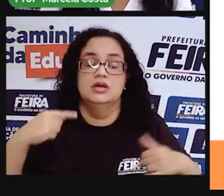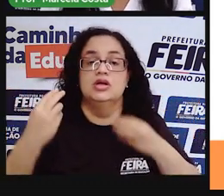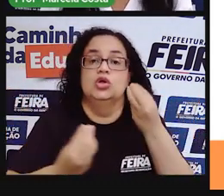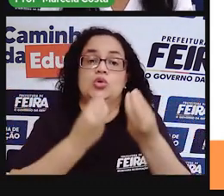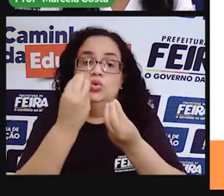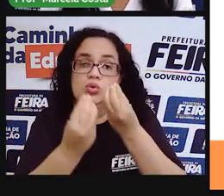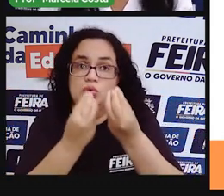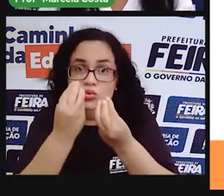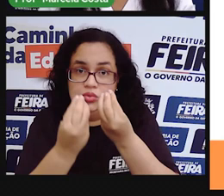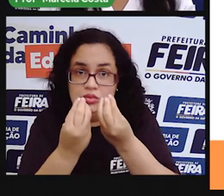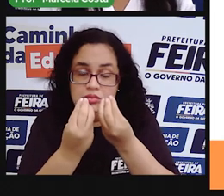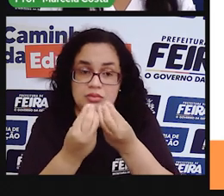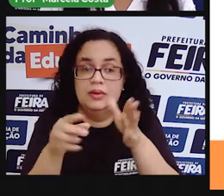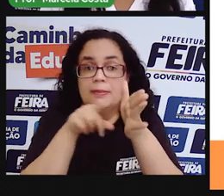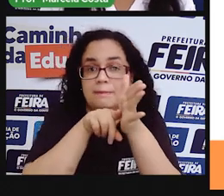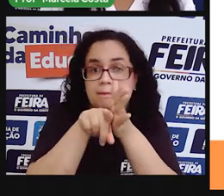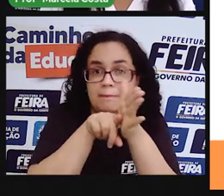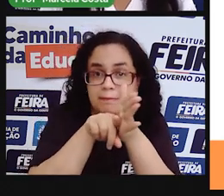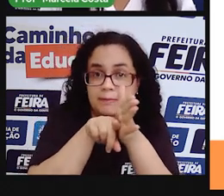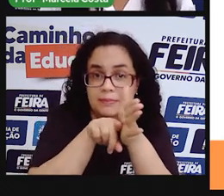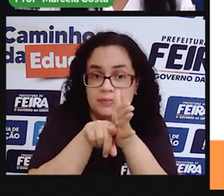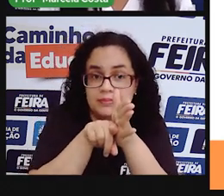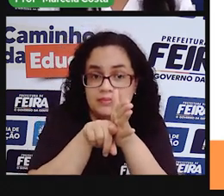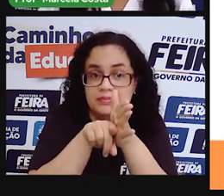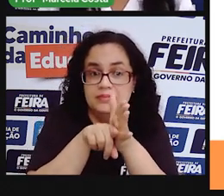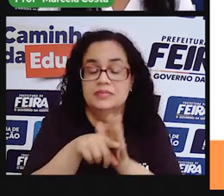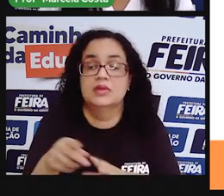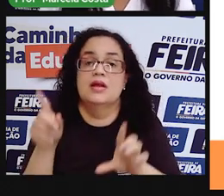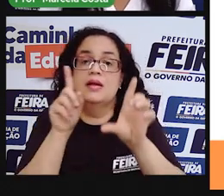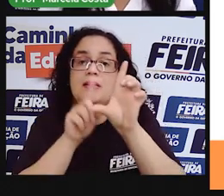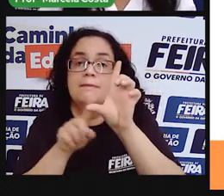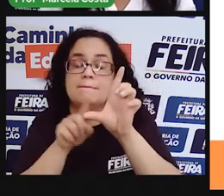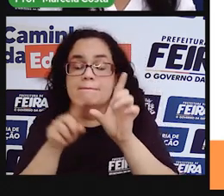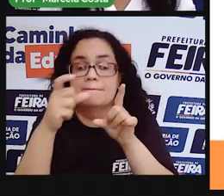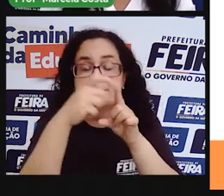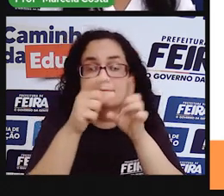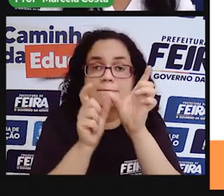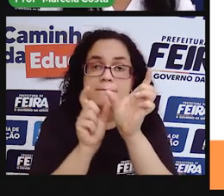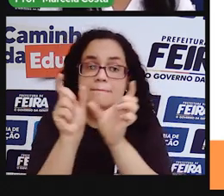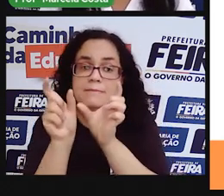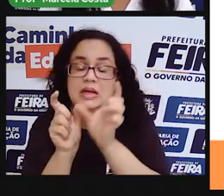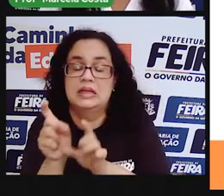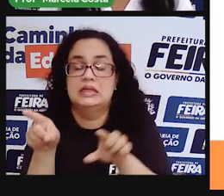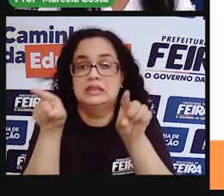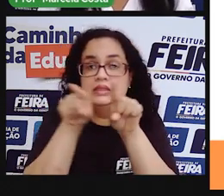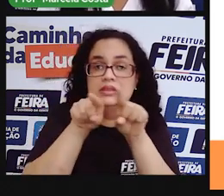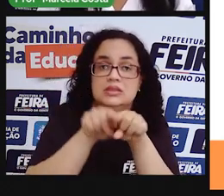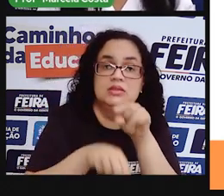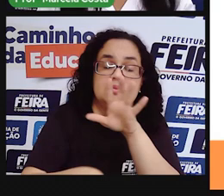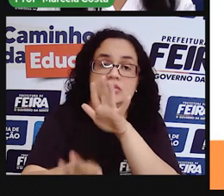de se comunicar, tanto escrita quanto falada e também por meio de símbolos.